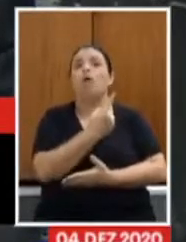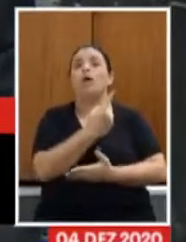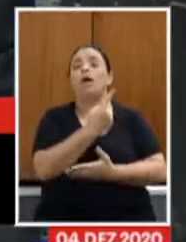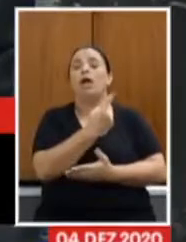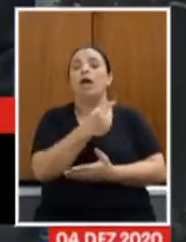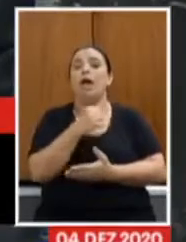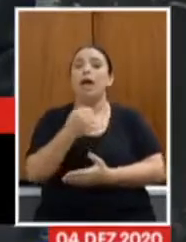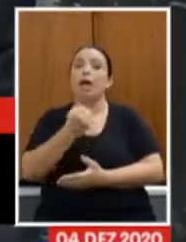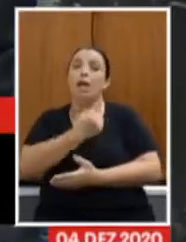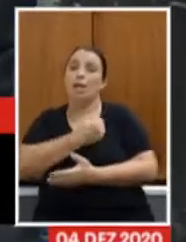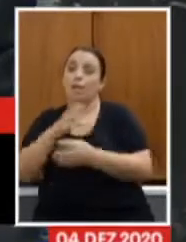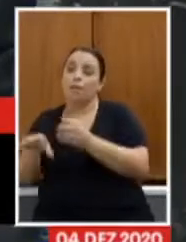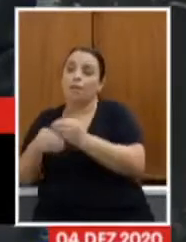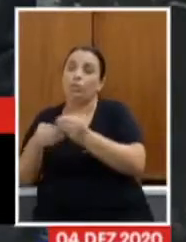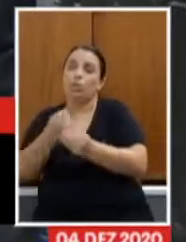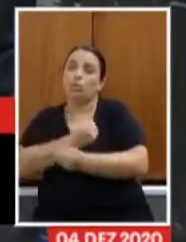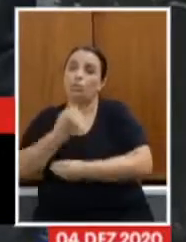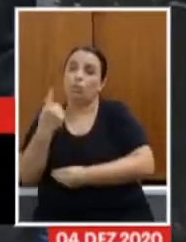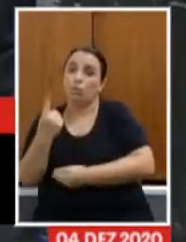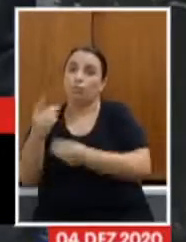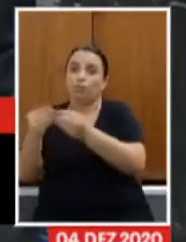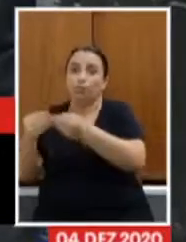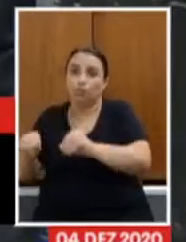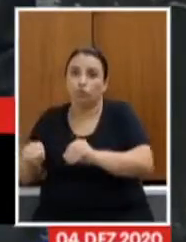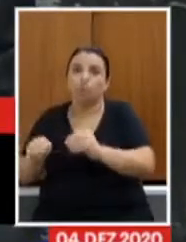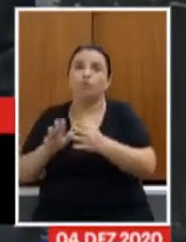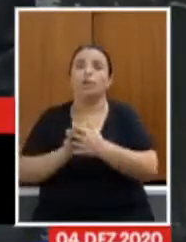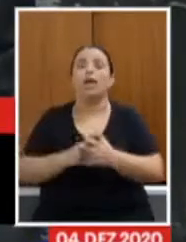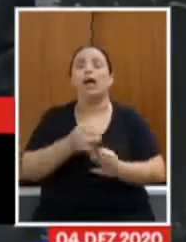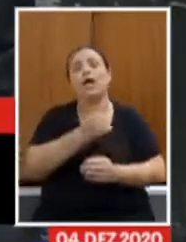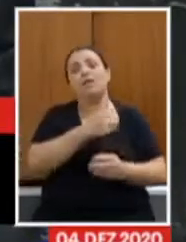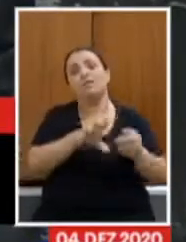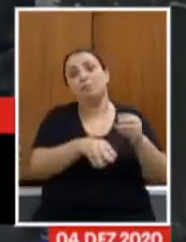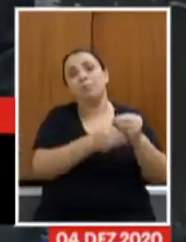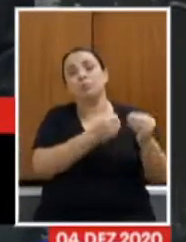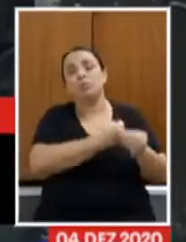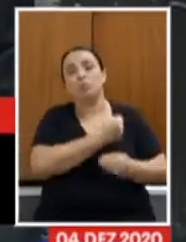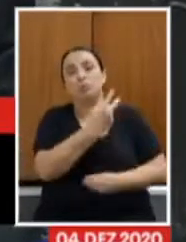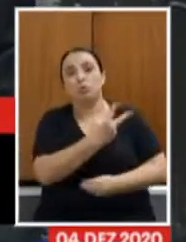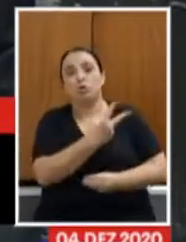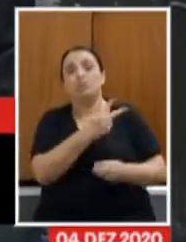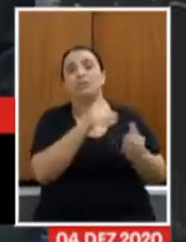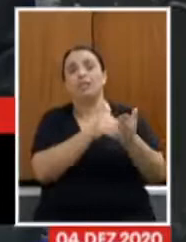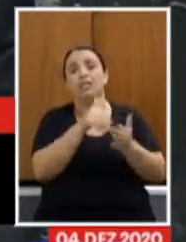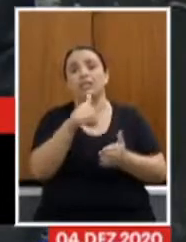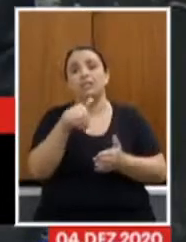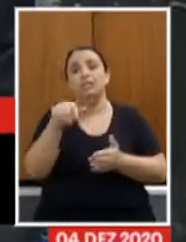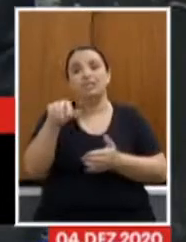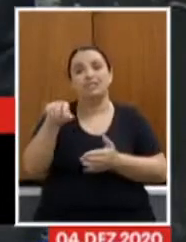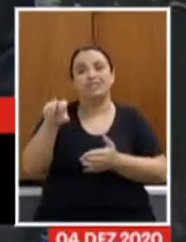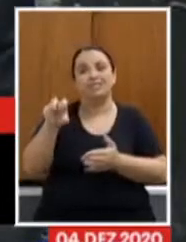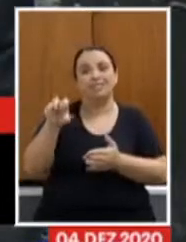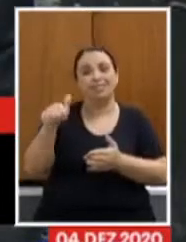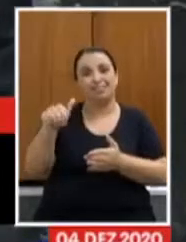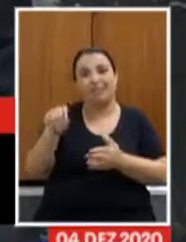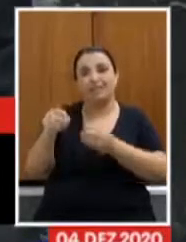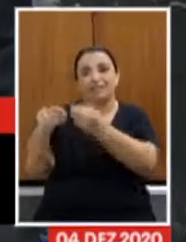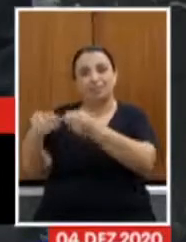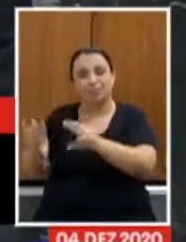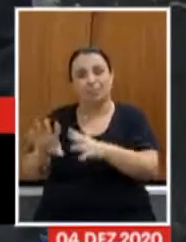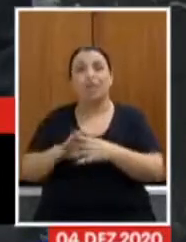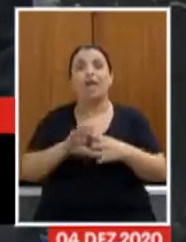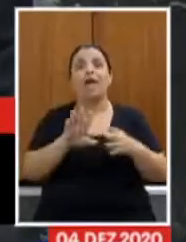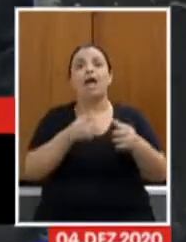ficam prejudicadas as emendas números 2 a 5 e também a emenda número 10. Com a aprovação da subemenda número 1,